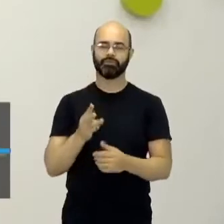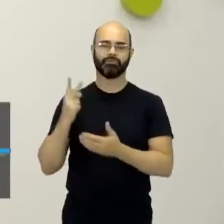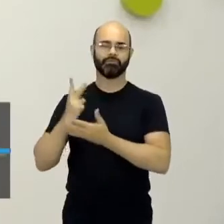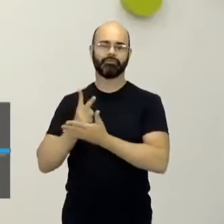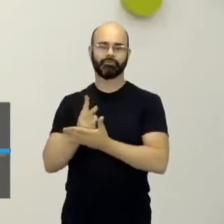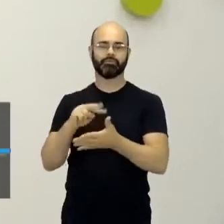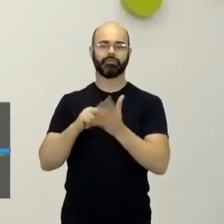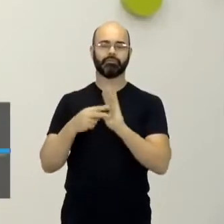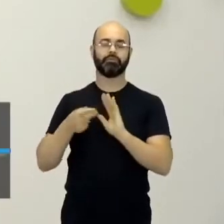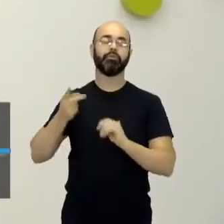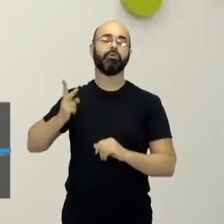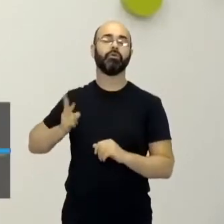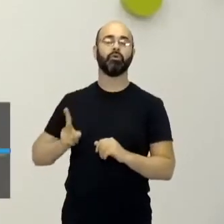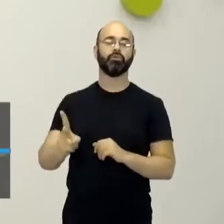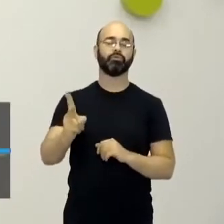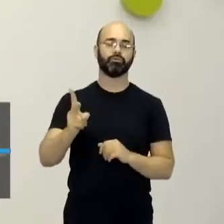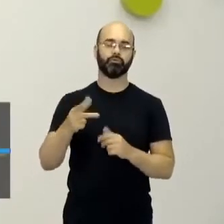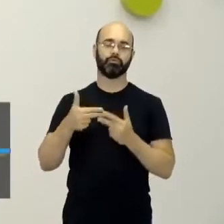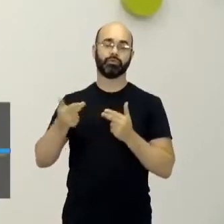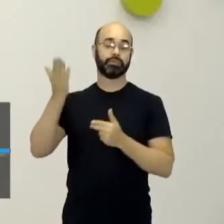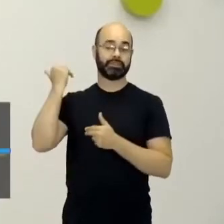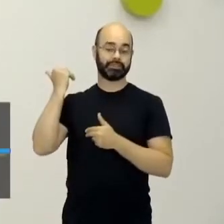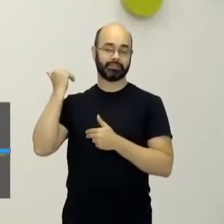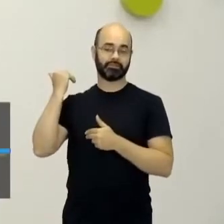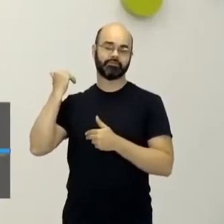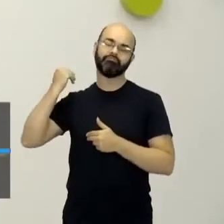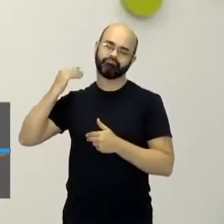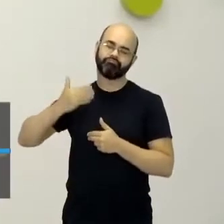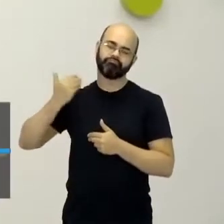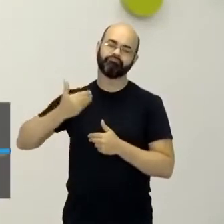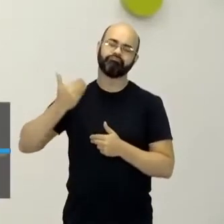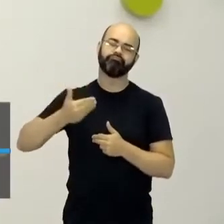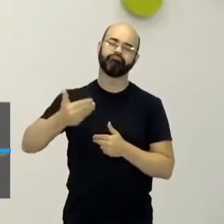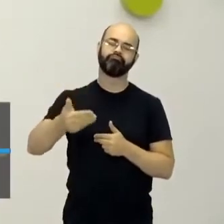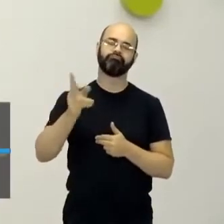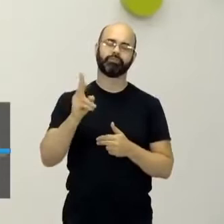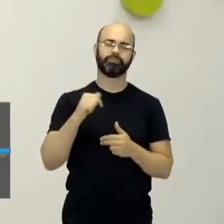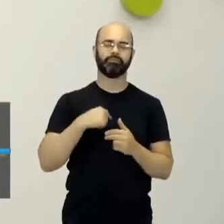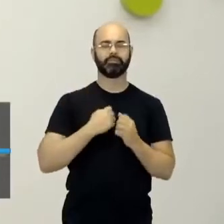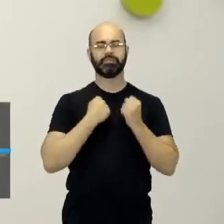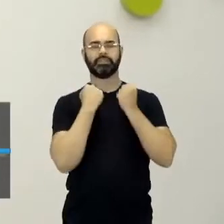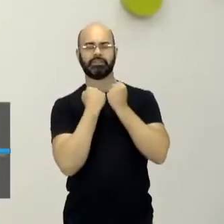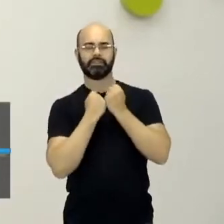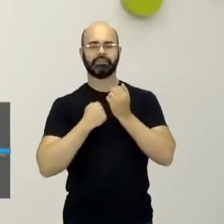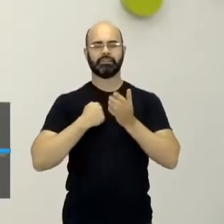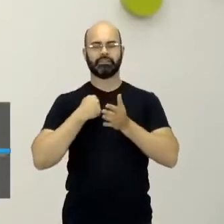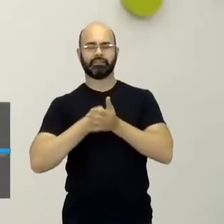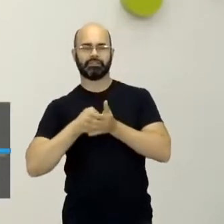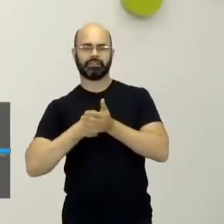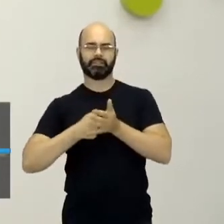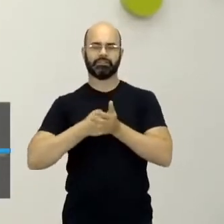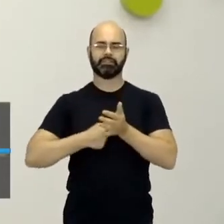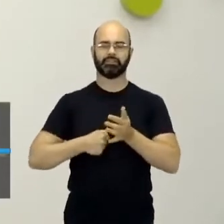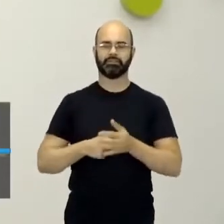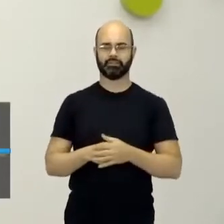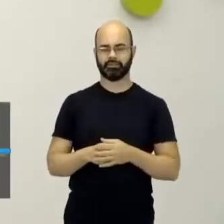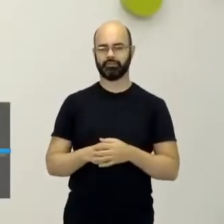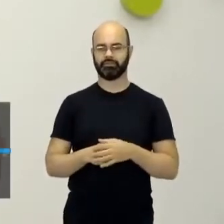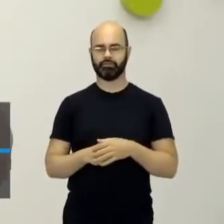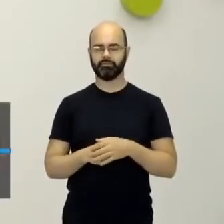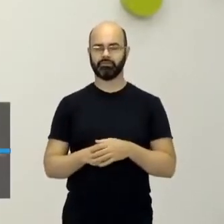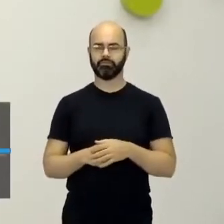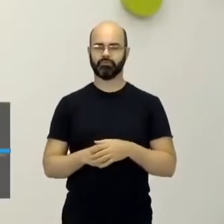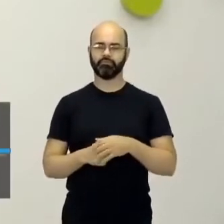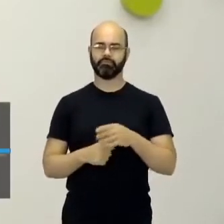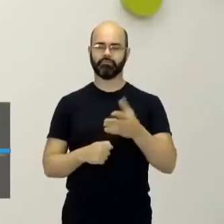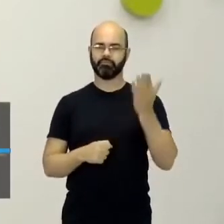aquilo que fica. Então, nós estamos falando da permanência de resistência agora, está bem? Então, nós já sabemos, que eu